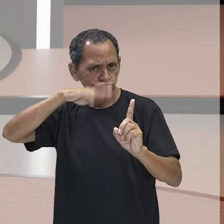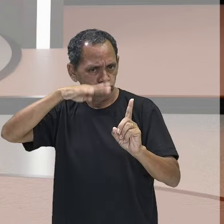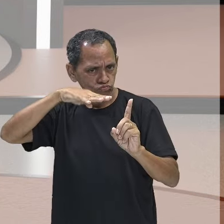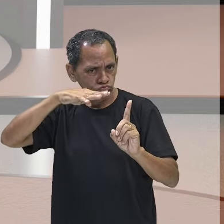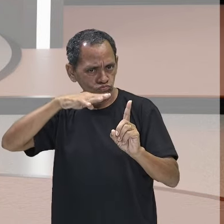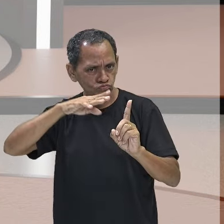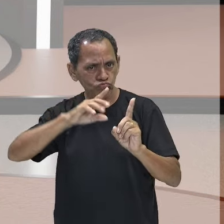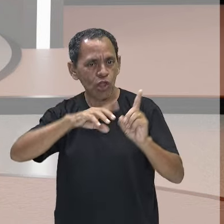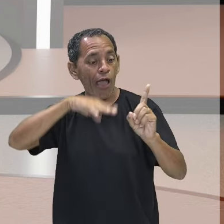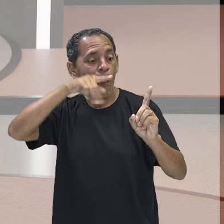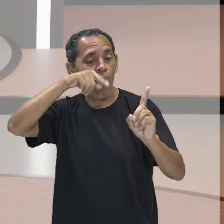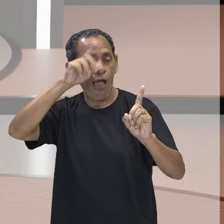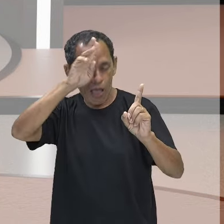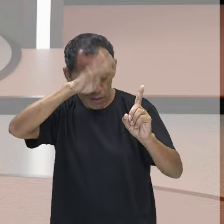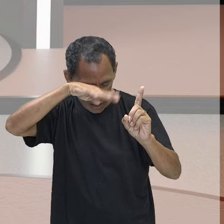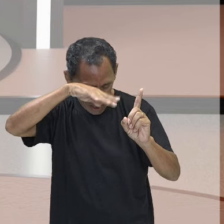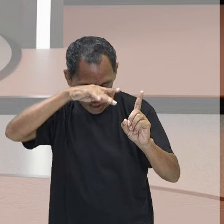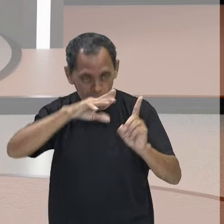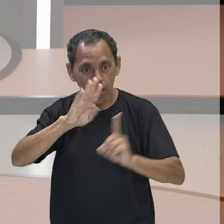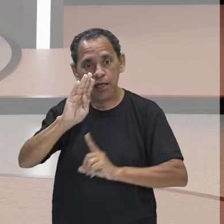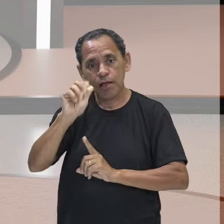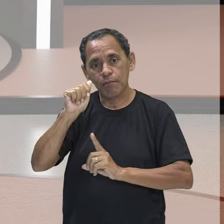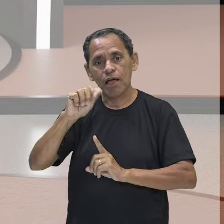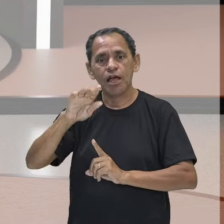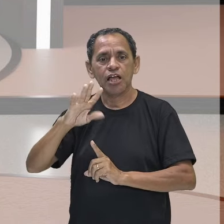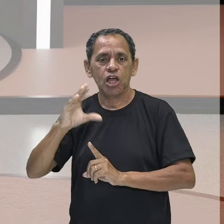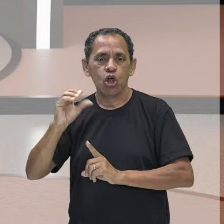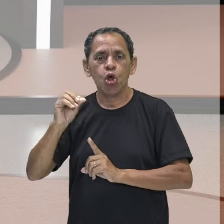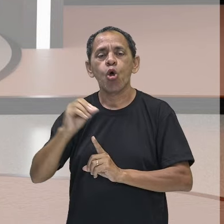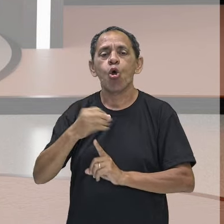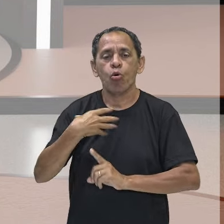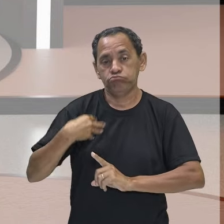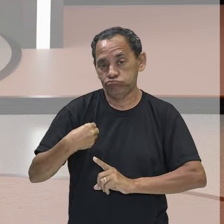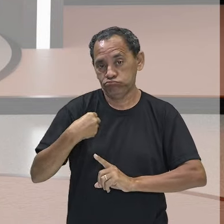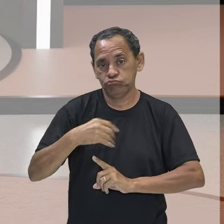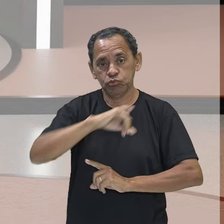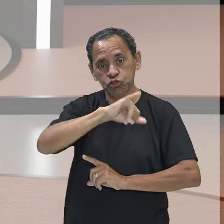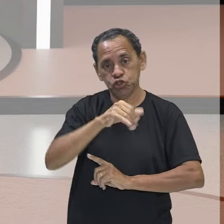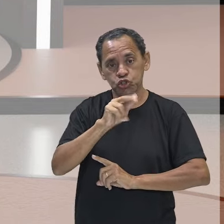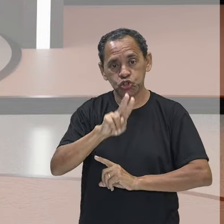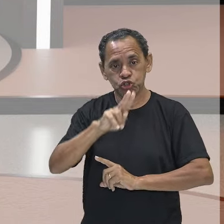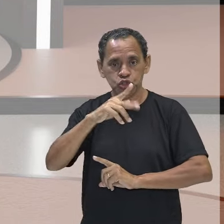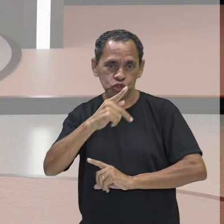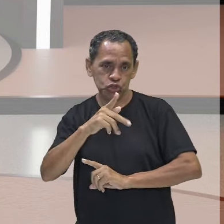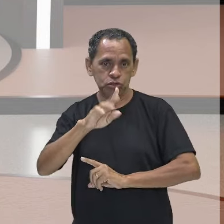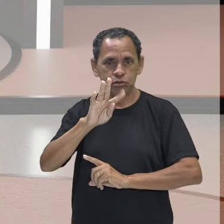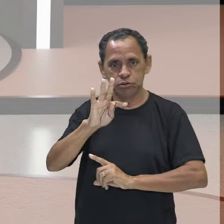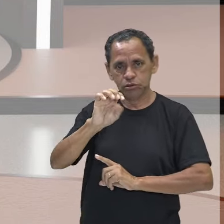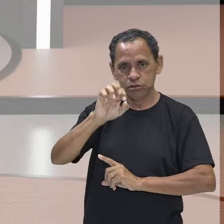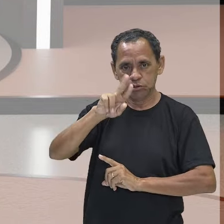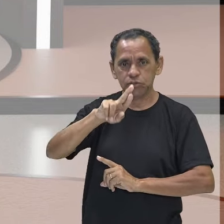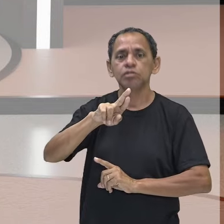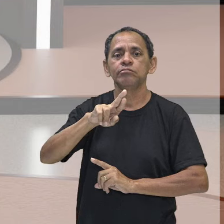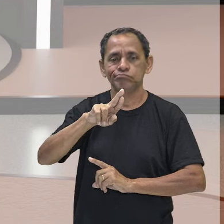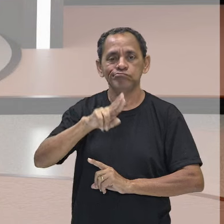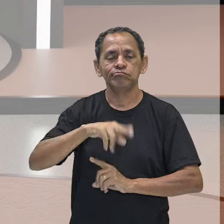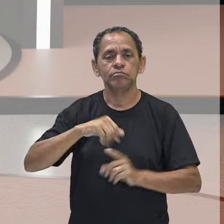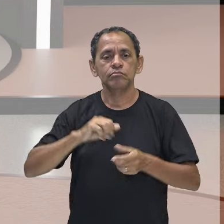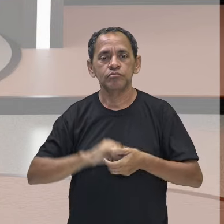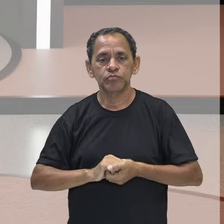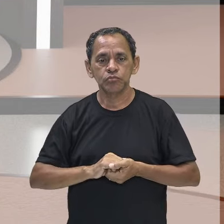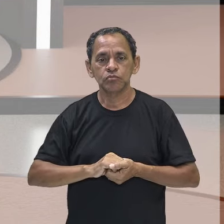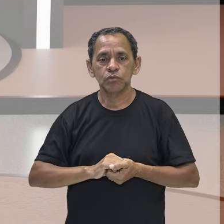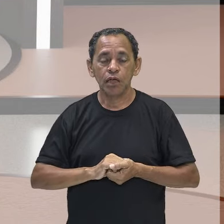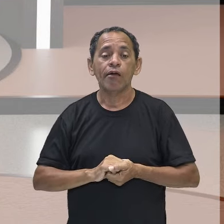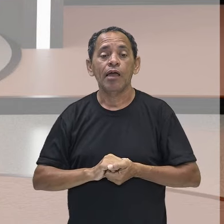era filho de Júpiter, tá, gente? E da mortal Semele, ou seja, ele era um filho de um deus como a mortal,